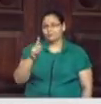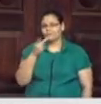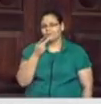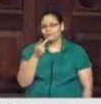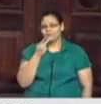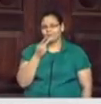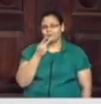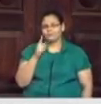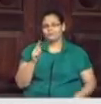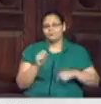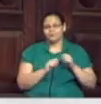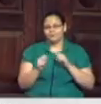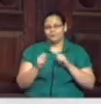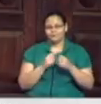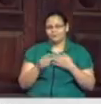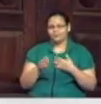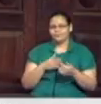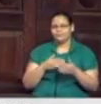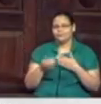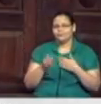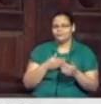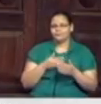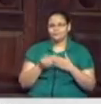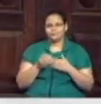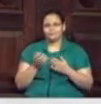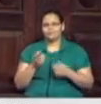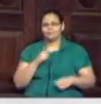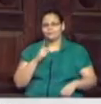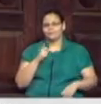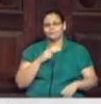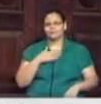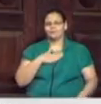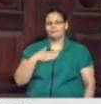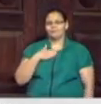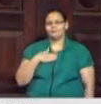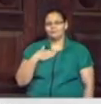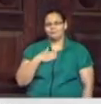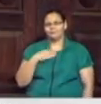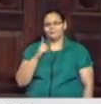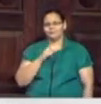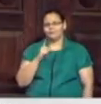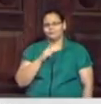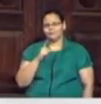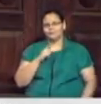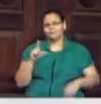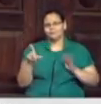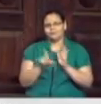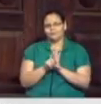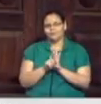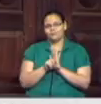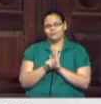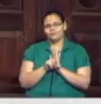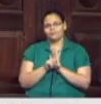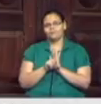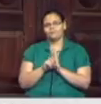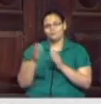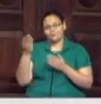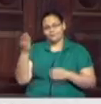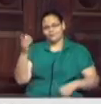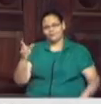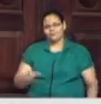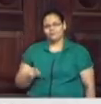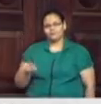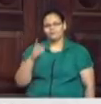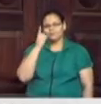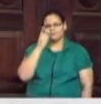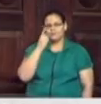de uma atividade econômica qualquer. Entretanto, eu tenho muita satisfação de termos legislado, inclusive Vossa Excelência,